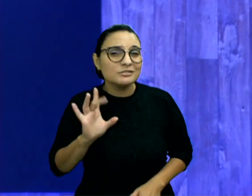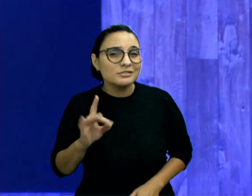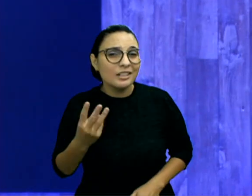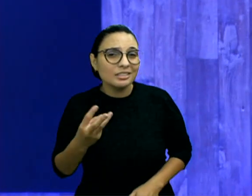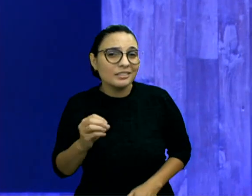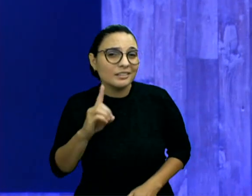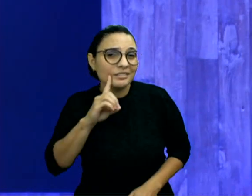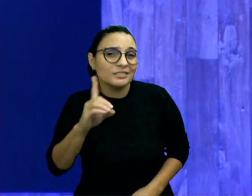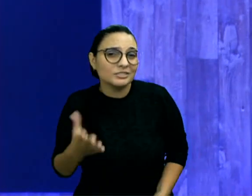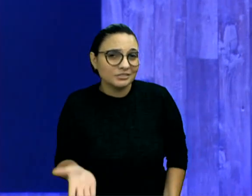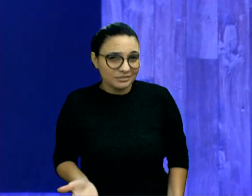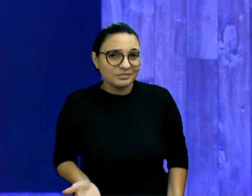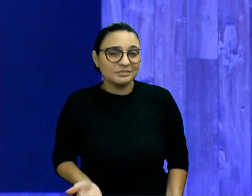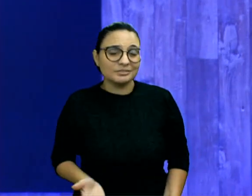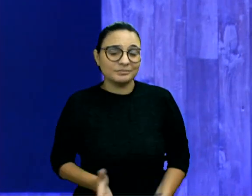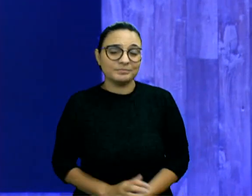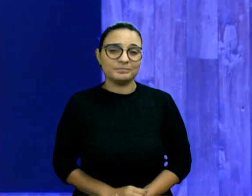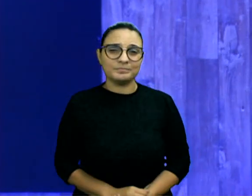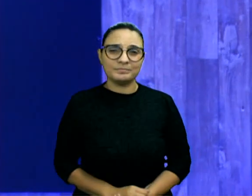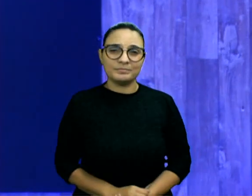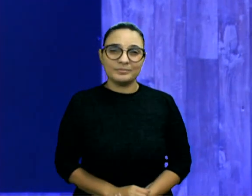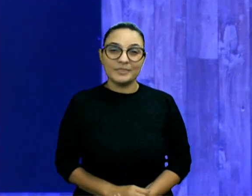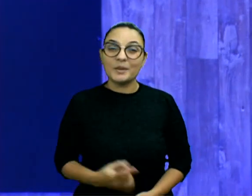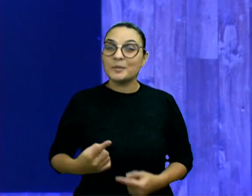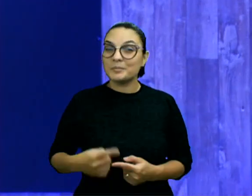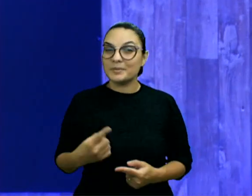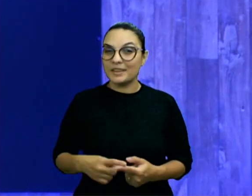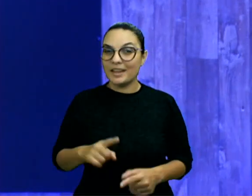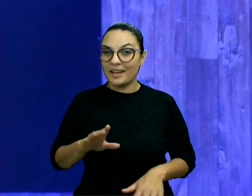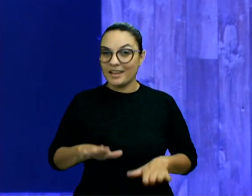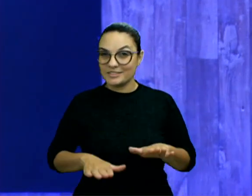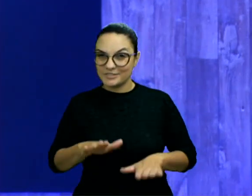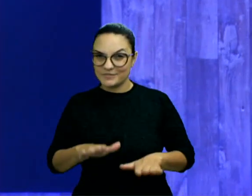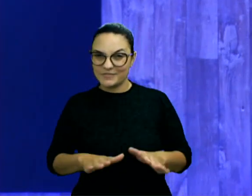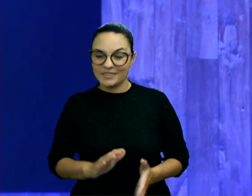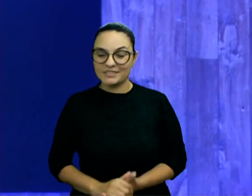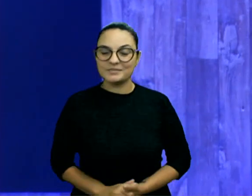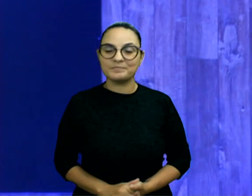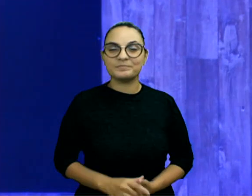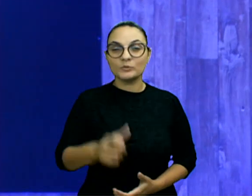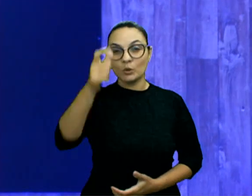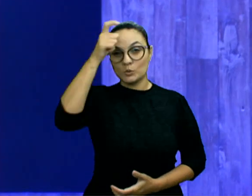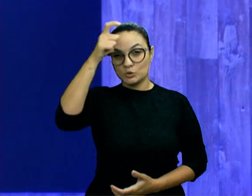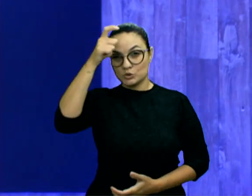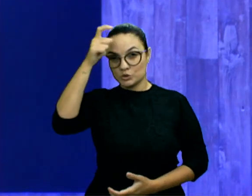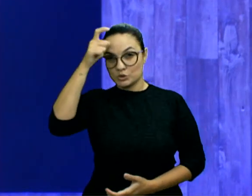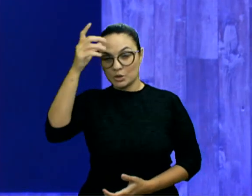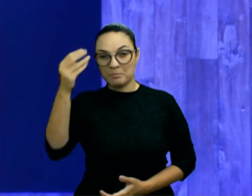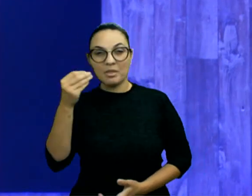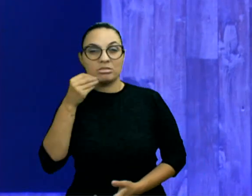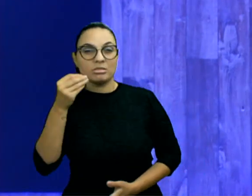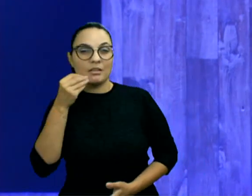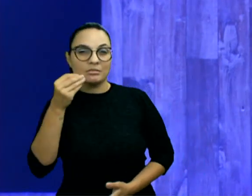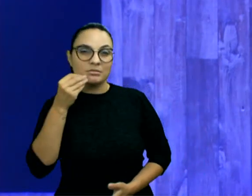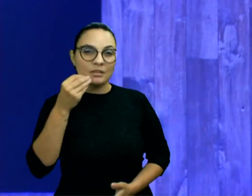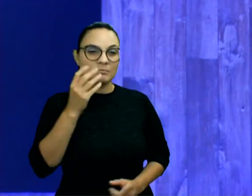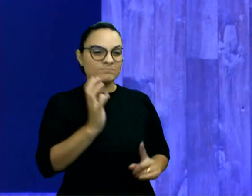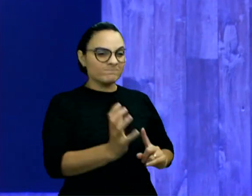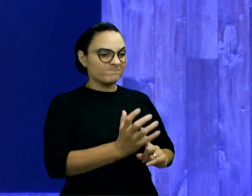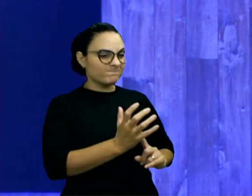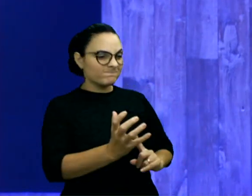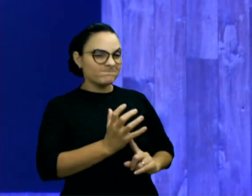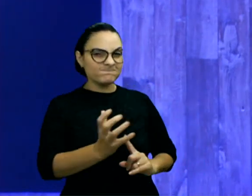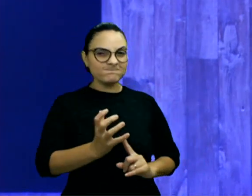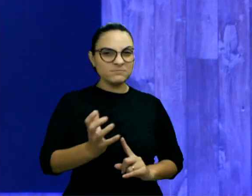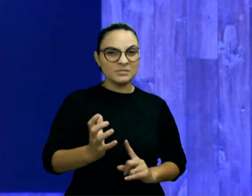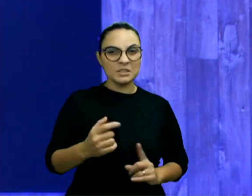dias. Sabe, Satanás muitas vezes vem com algumas propostas falando assim, é só um